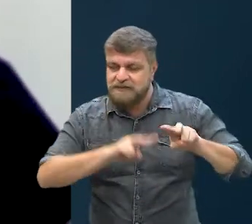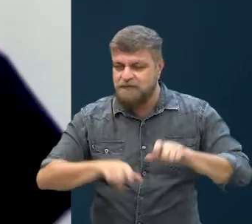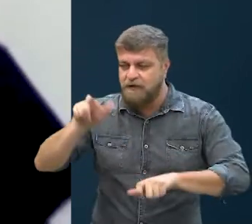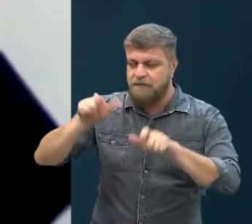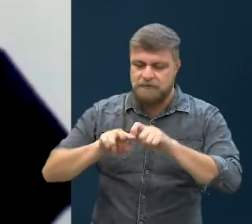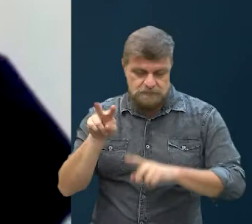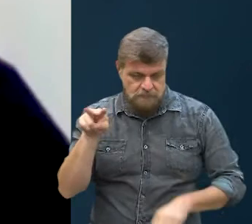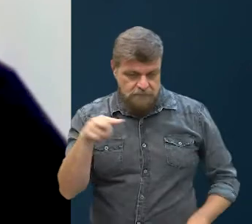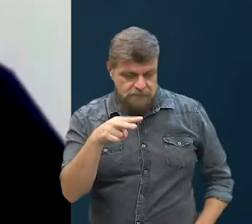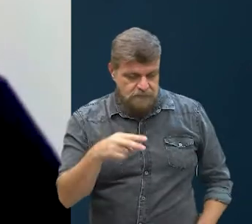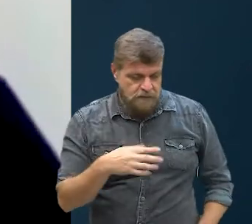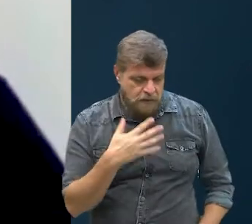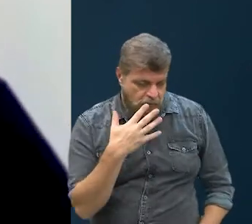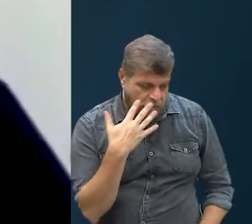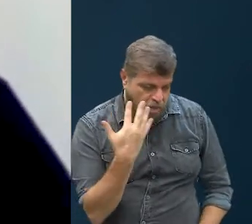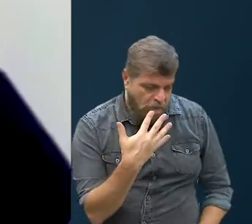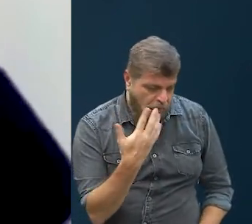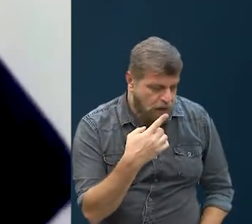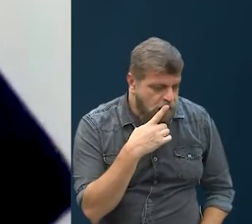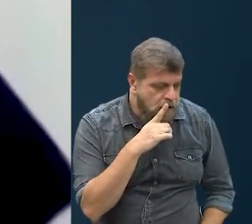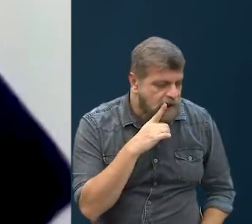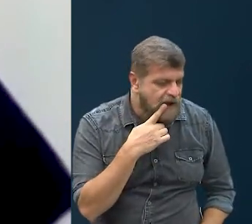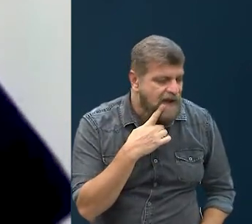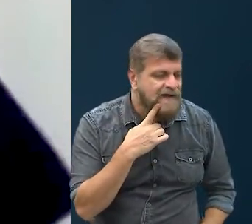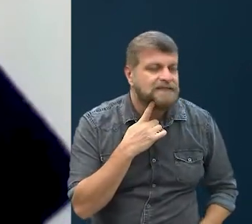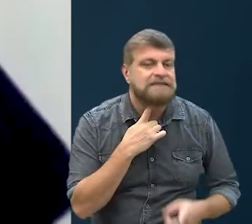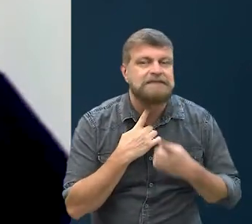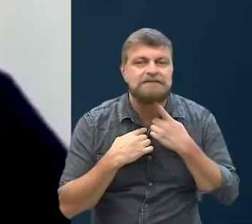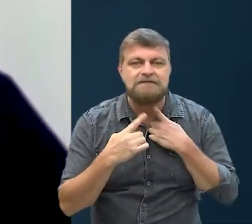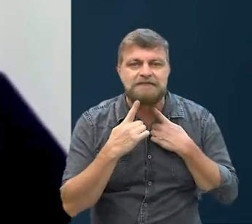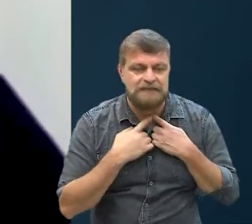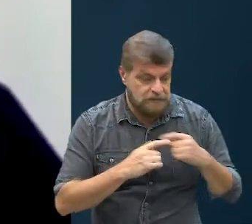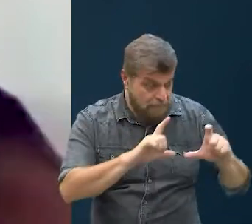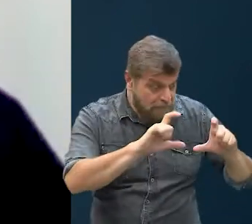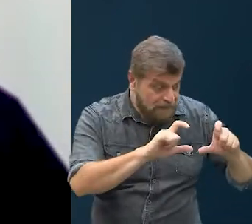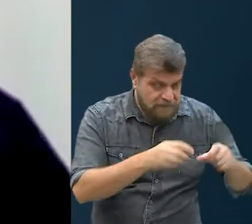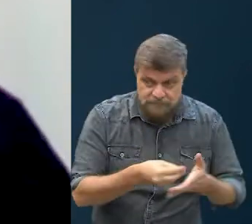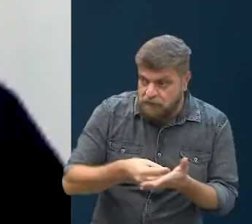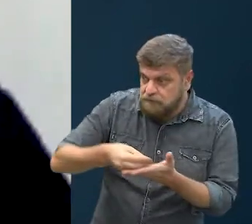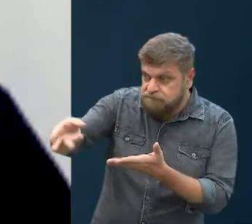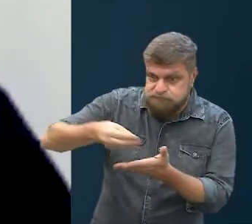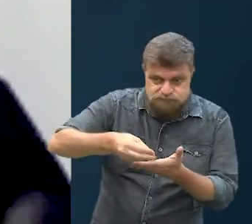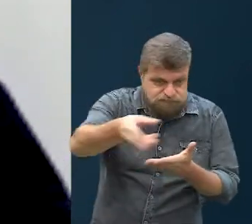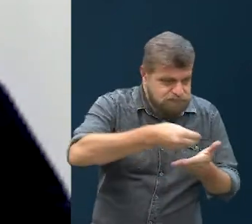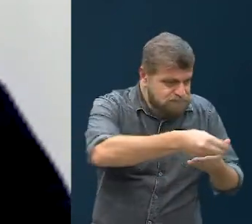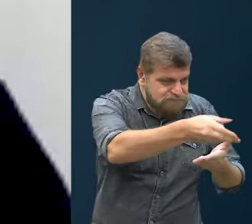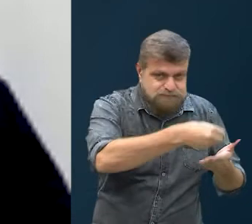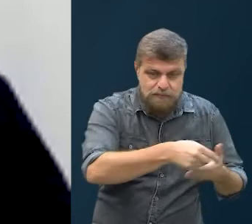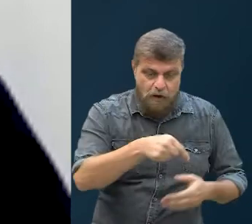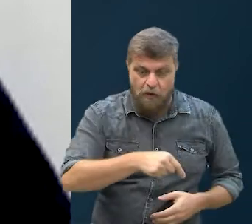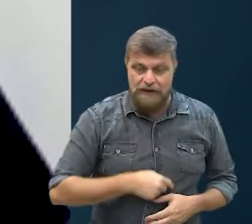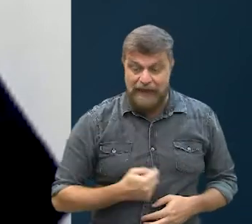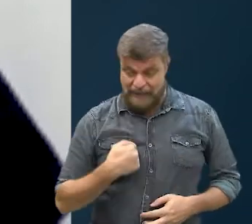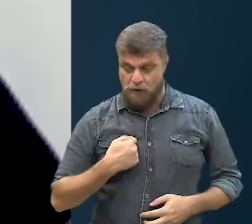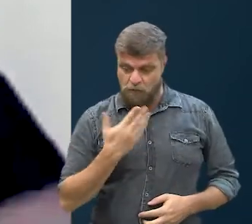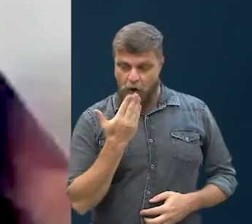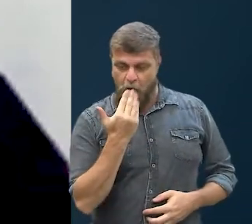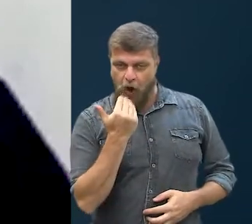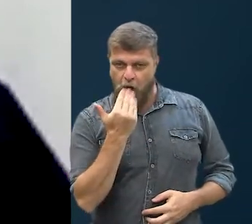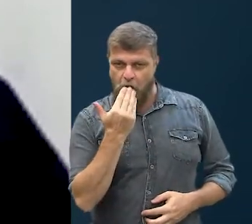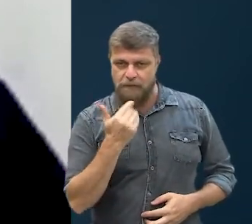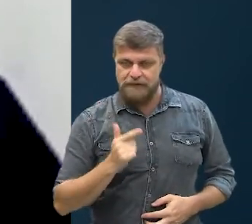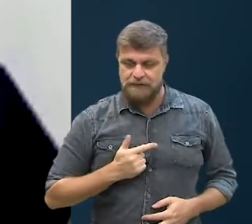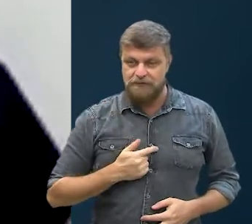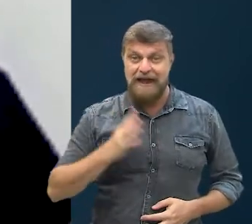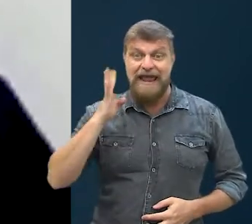atrativo para o cliente receber, olhar, bater foto e dizer, olha que bacana isso que eu estou comendo, olha que